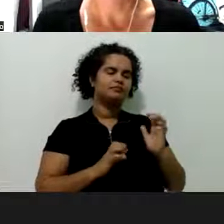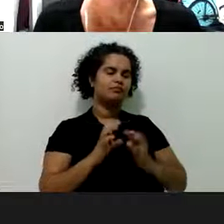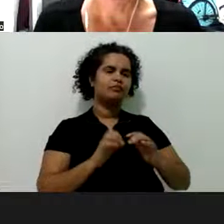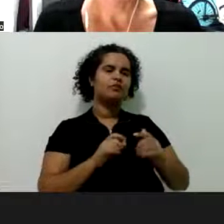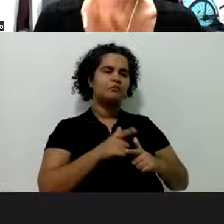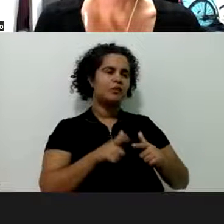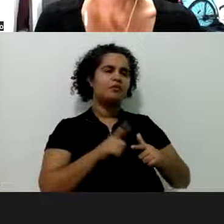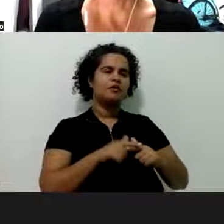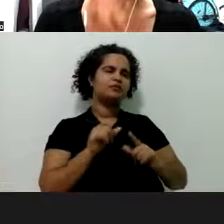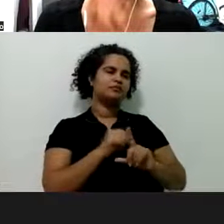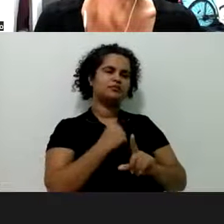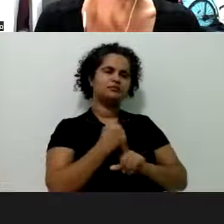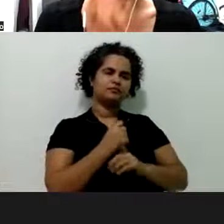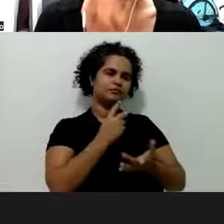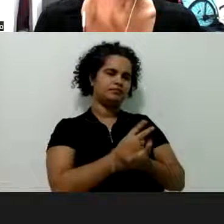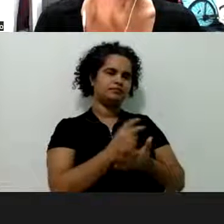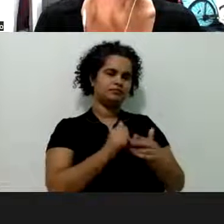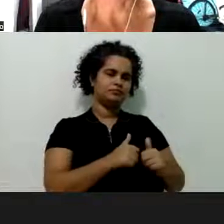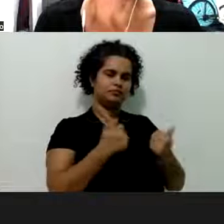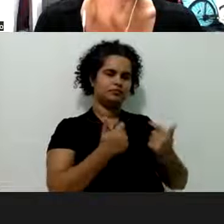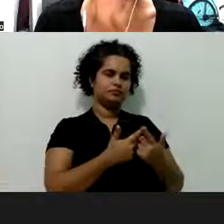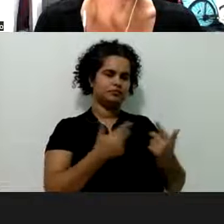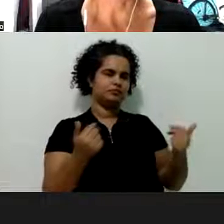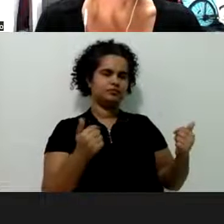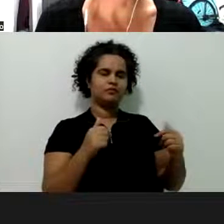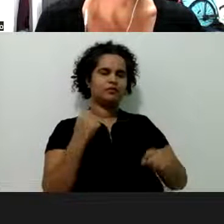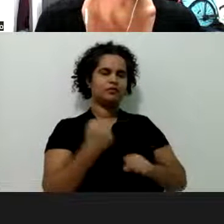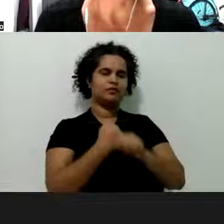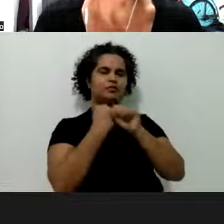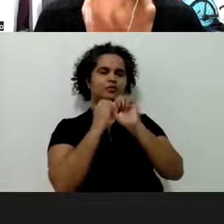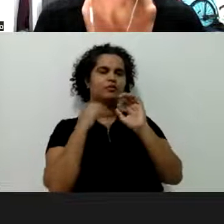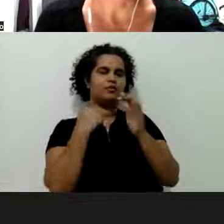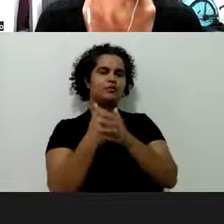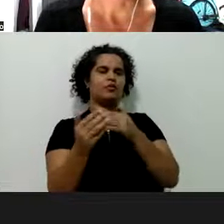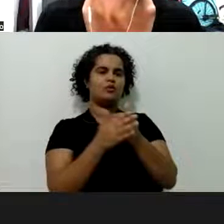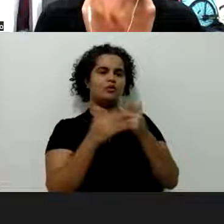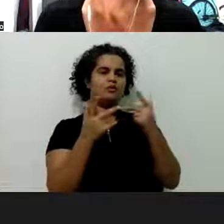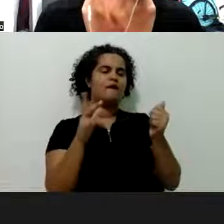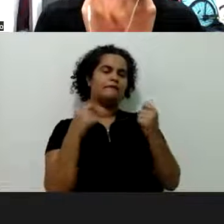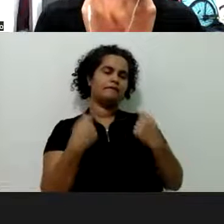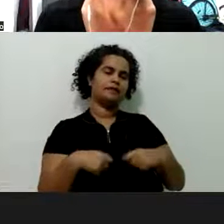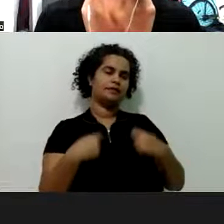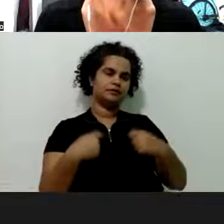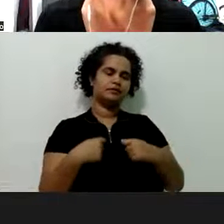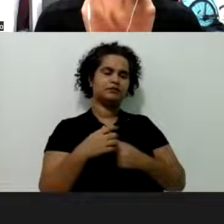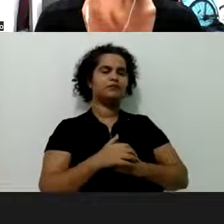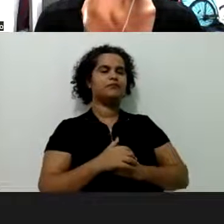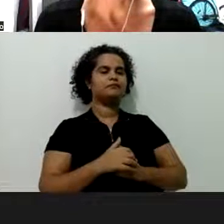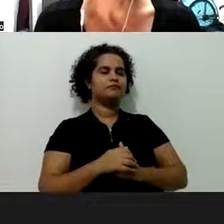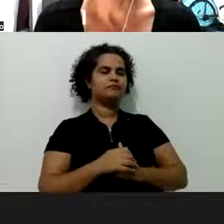Qualquer coisa que você vai fazer, qualquer melhoria, qualquer obra, qualquer transformação, você precisa realmente